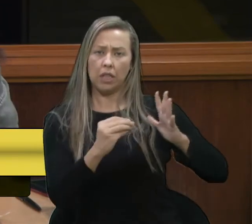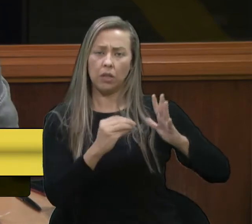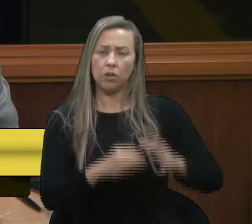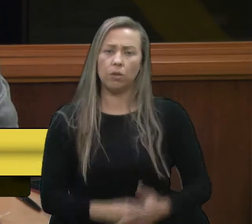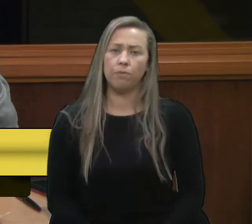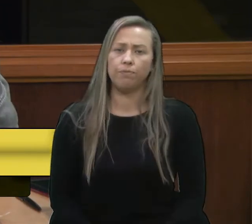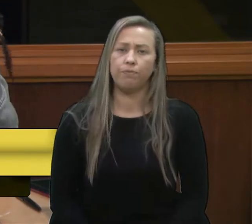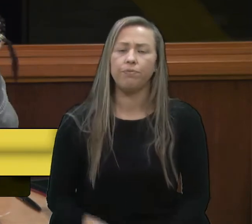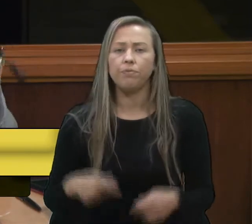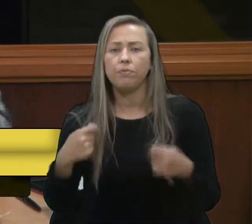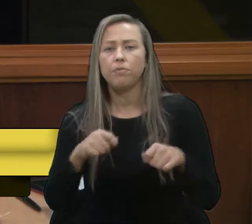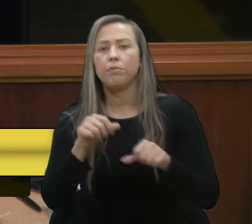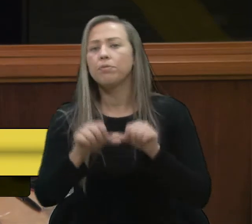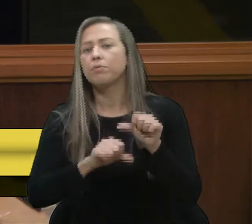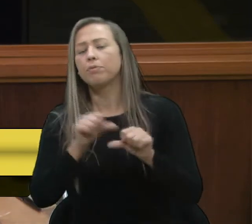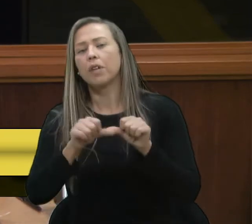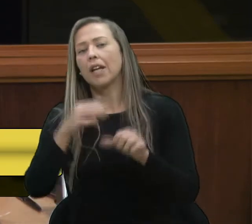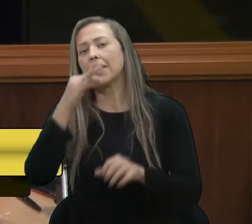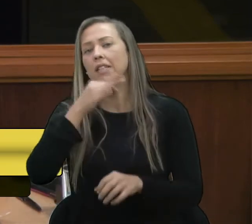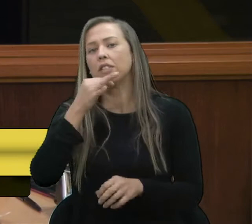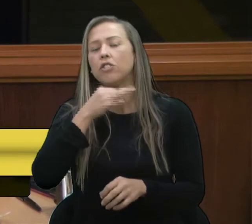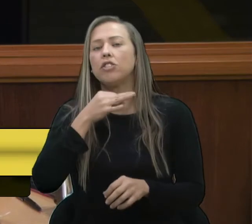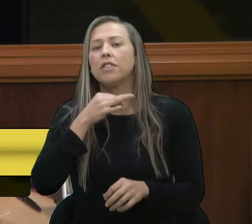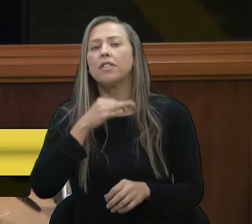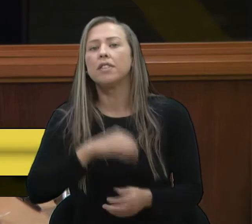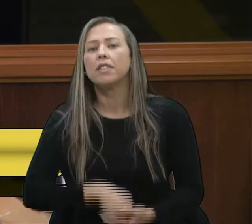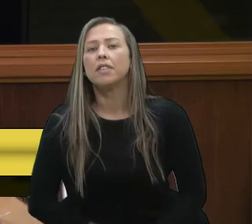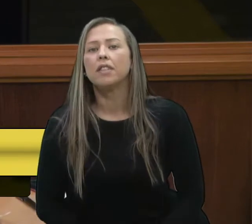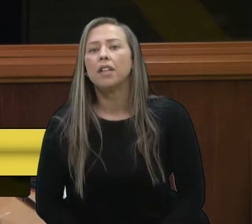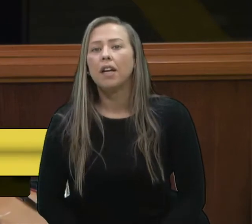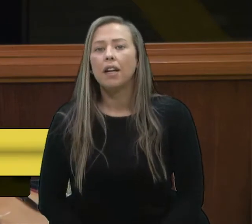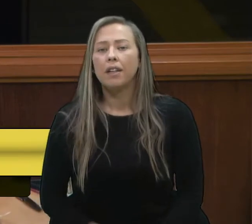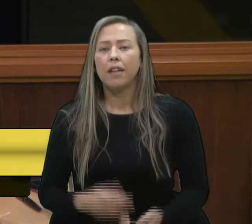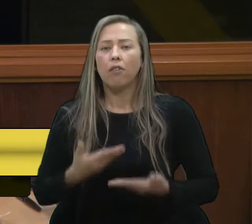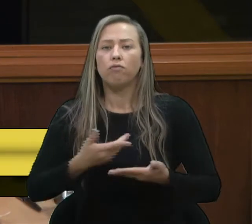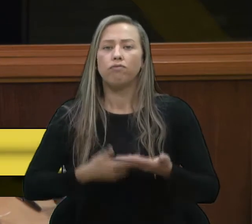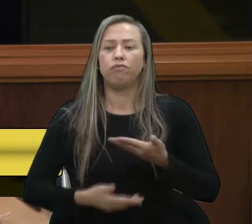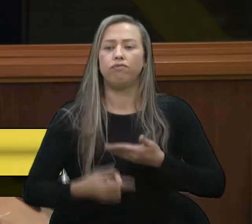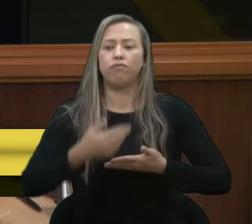que a gente tem que mudar. Acho que Caxias ela anda em retrocesso.